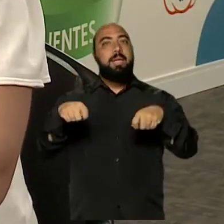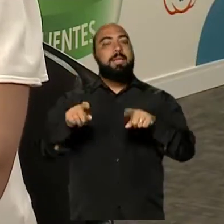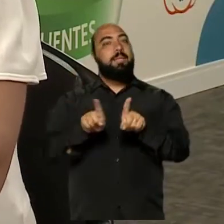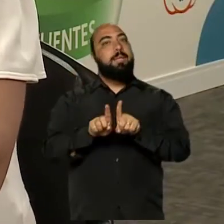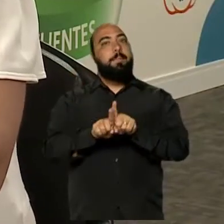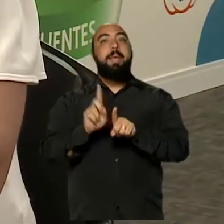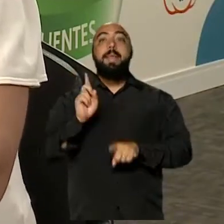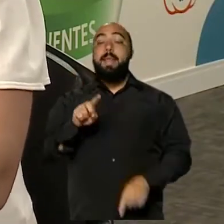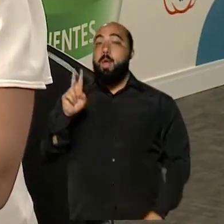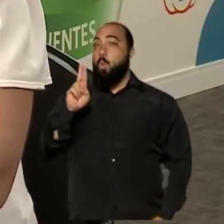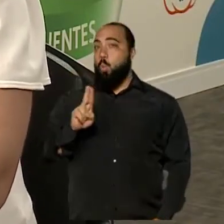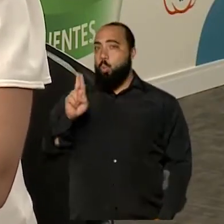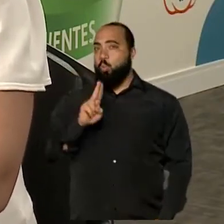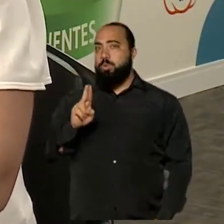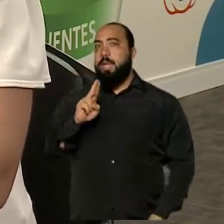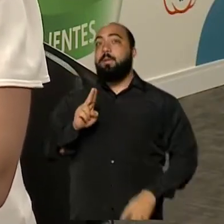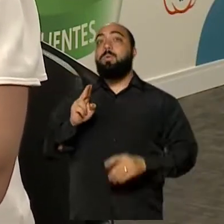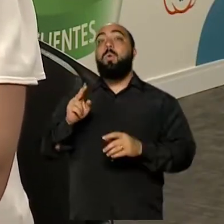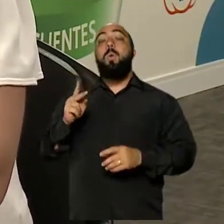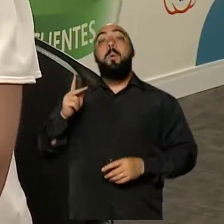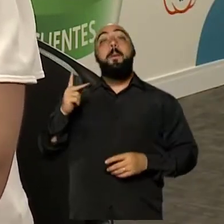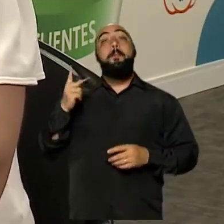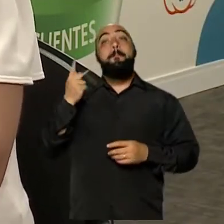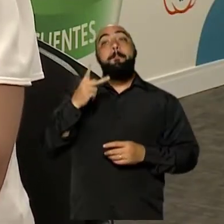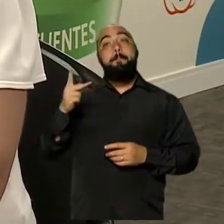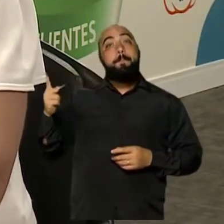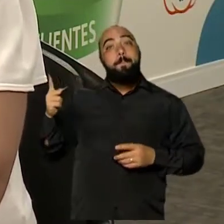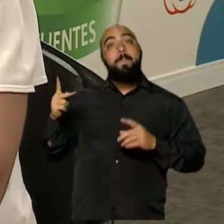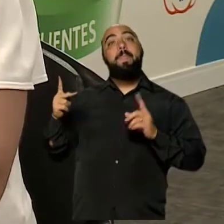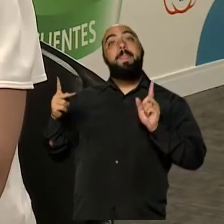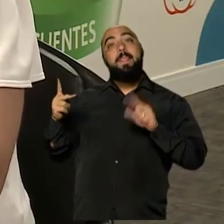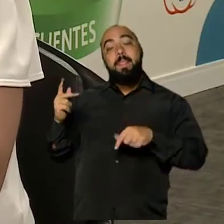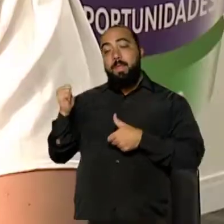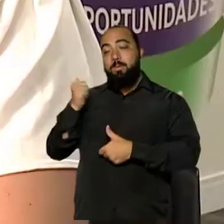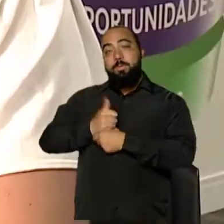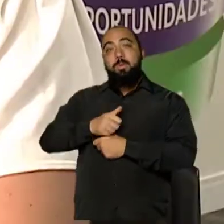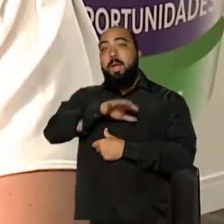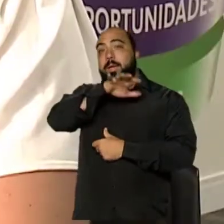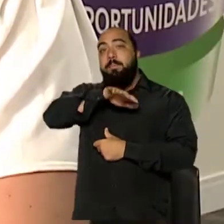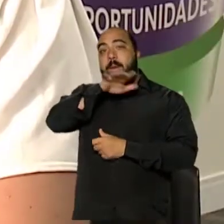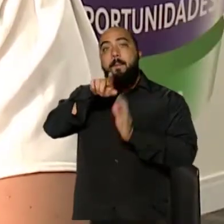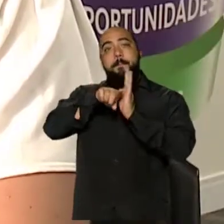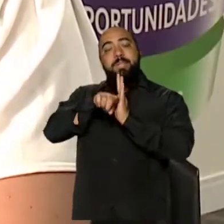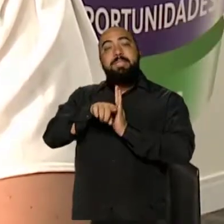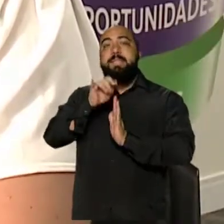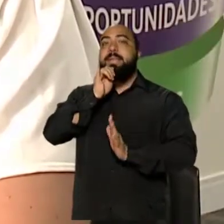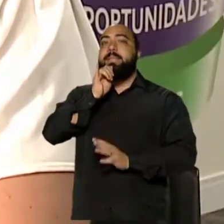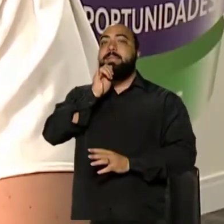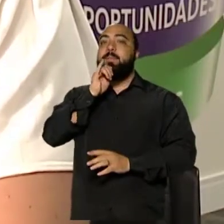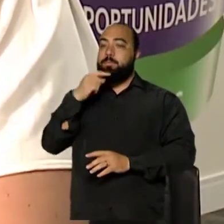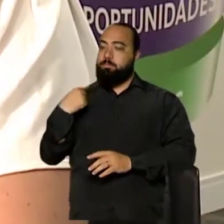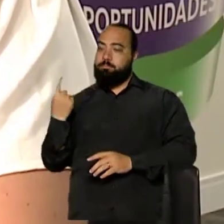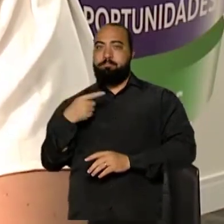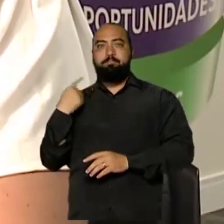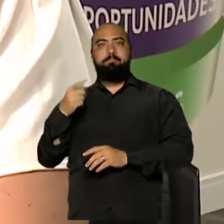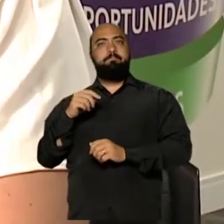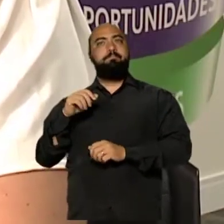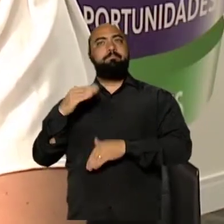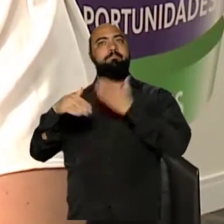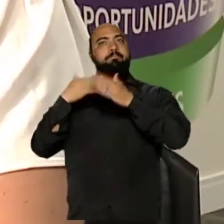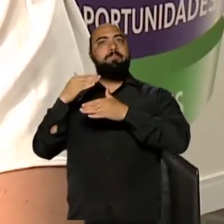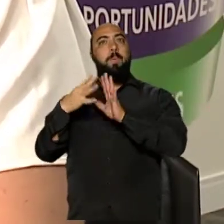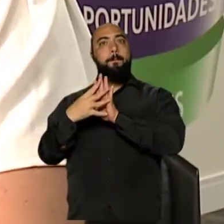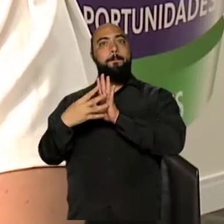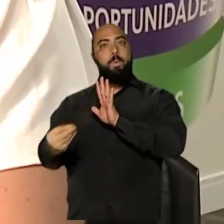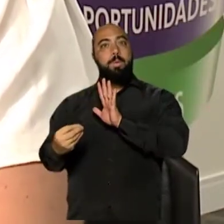são utilizadas para essa substituição do uso de animais em pesquisa. Por exemplo, nós desenvolvemos modelos de